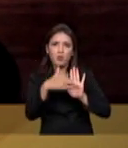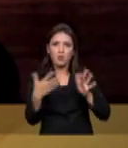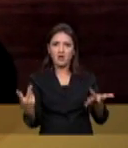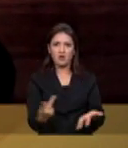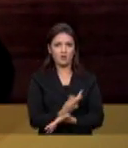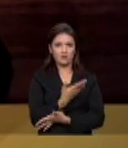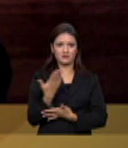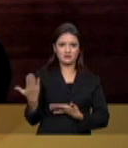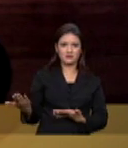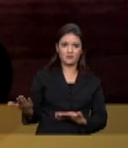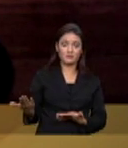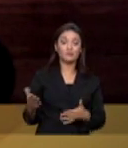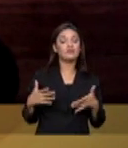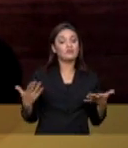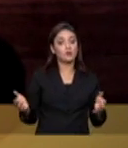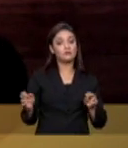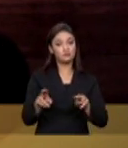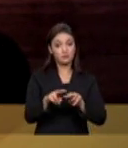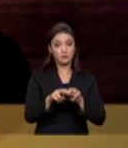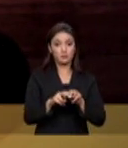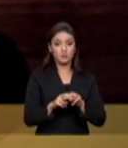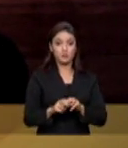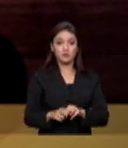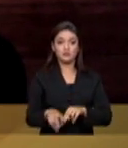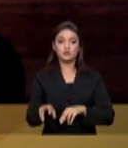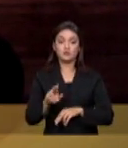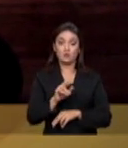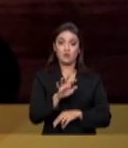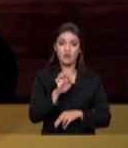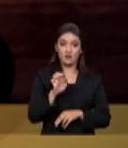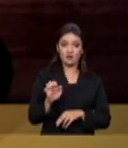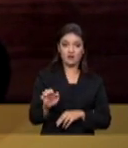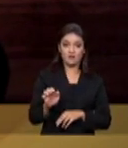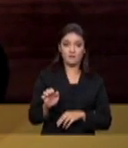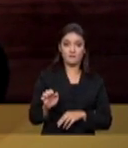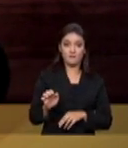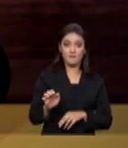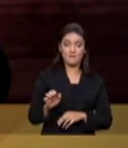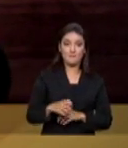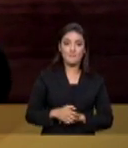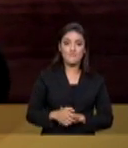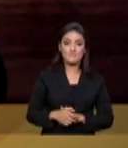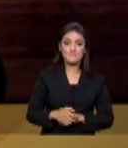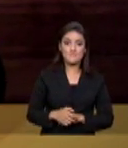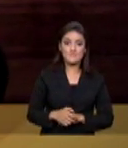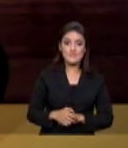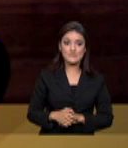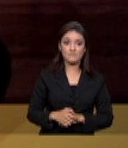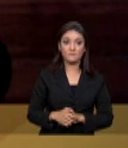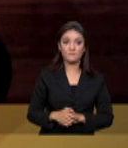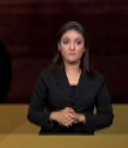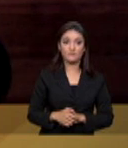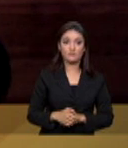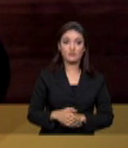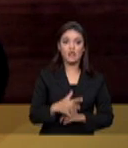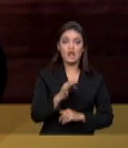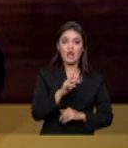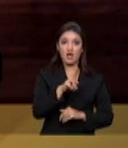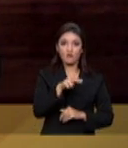ocupadas por isso no recurso extraordinário autarquia indigenista